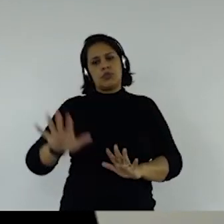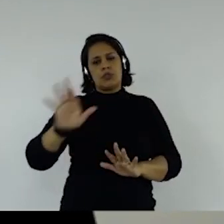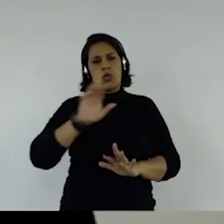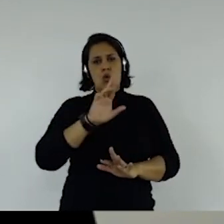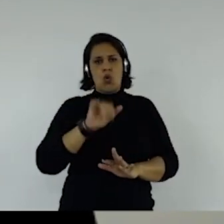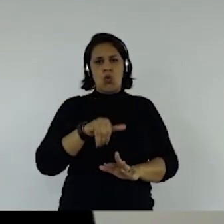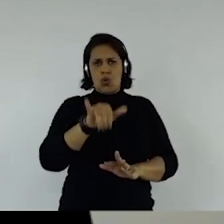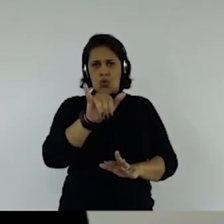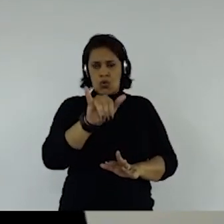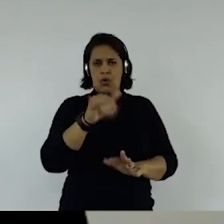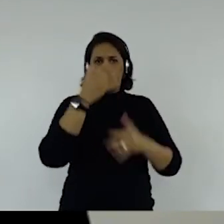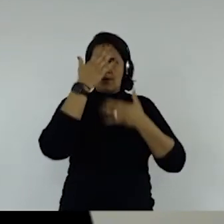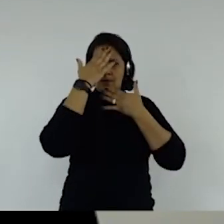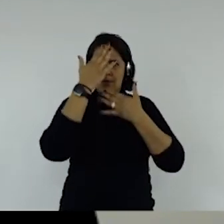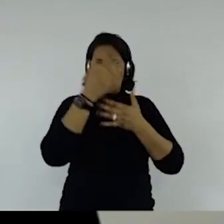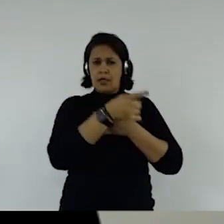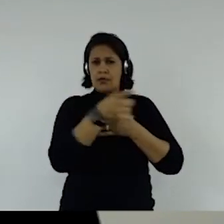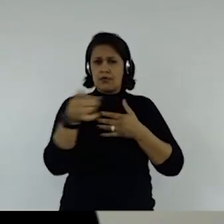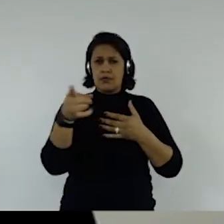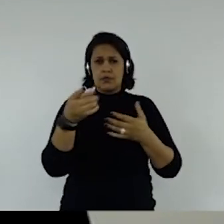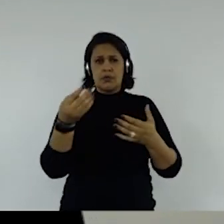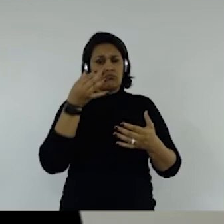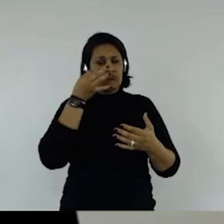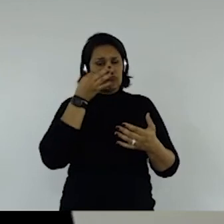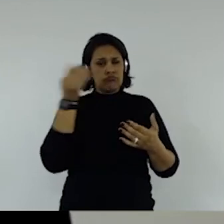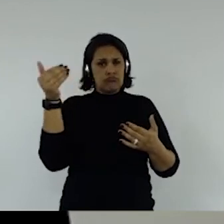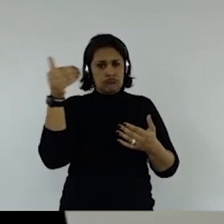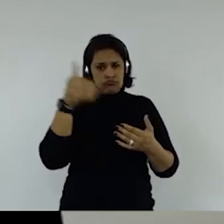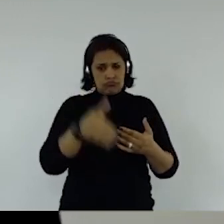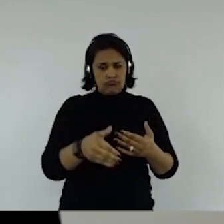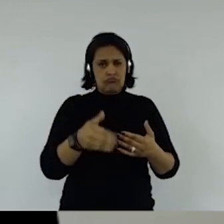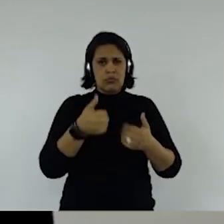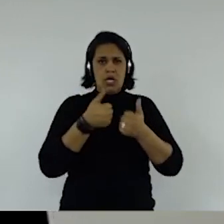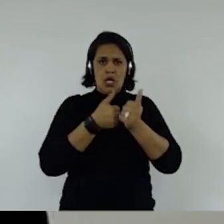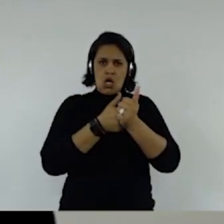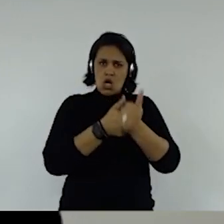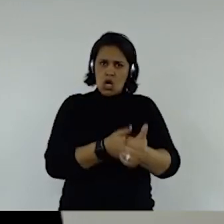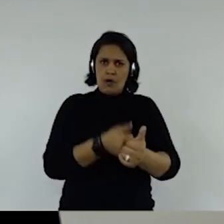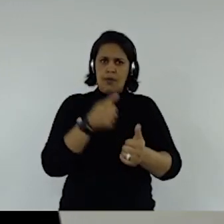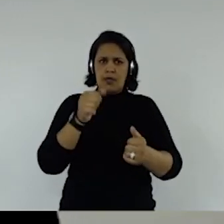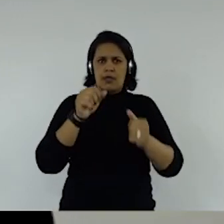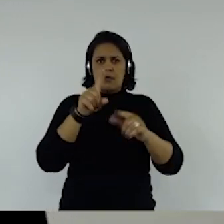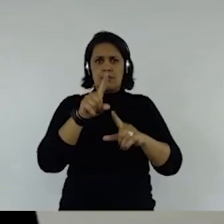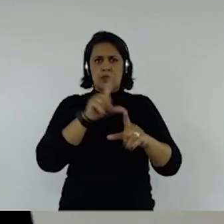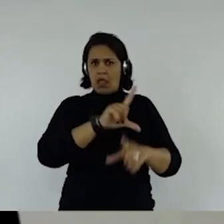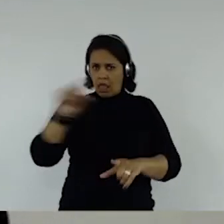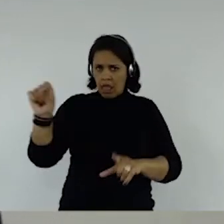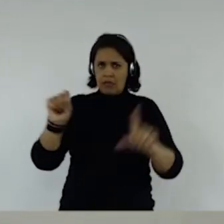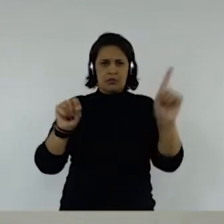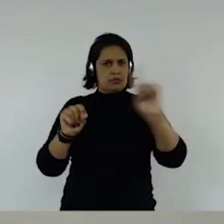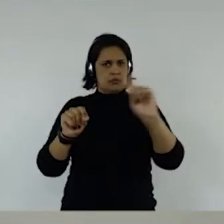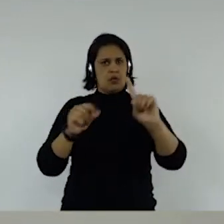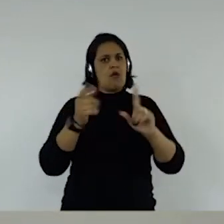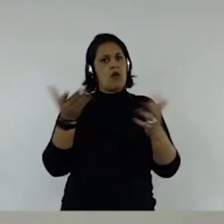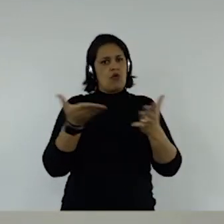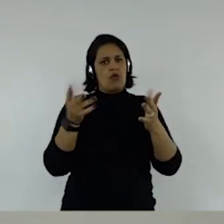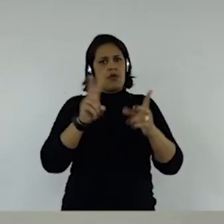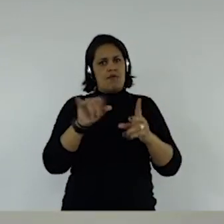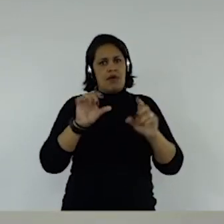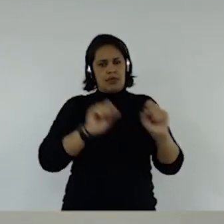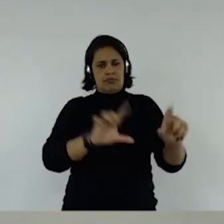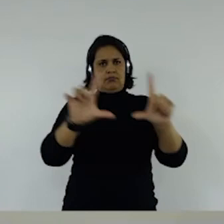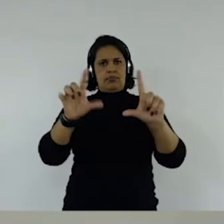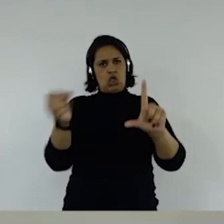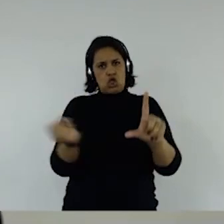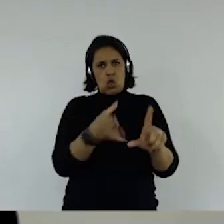Duarte. Obrigada pela presença de todos que acompanharam. Não saiam daí, que o nosso próximo painel vai já